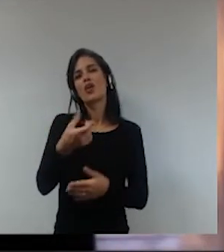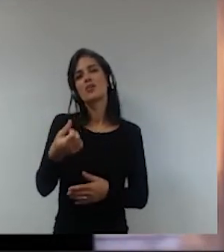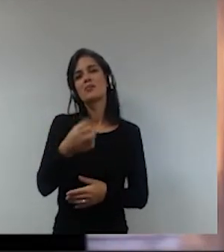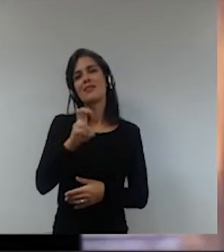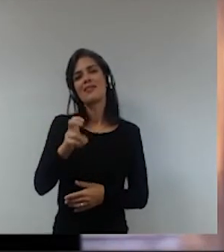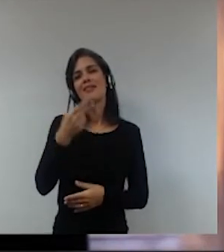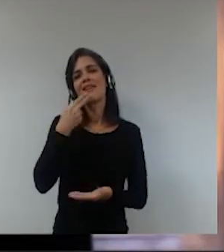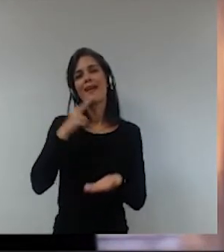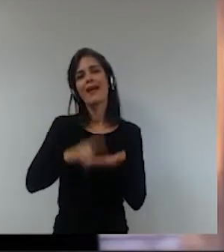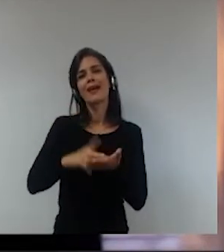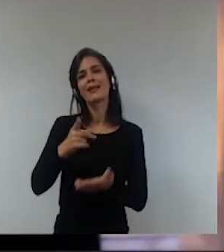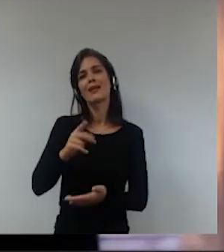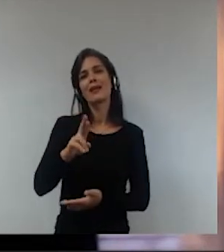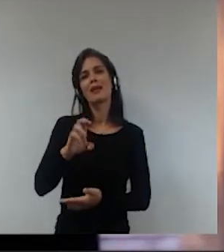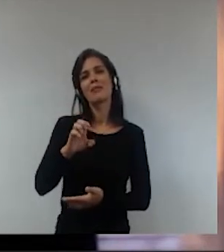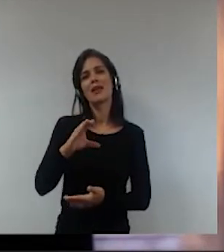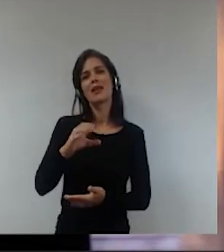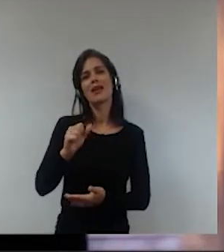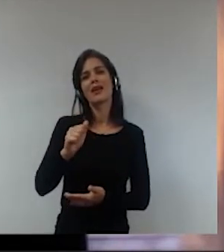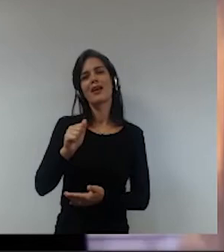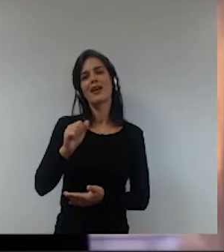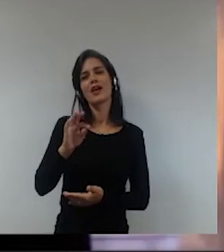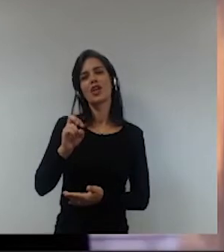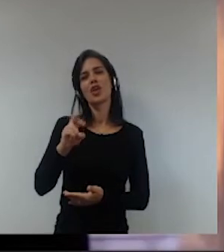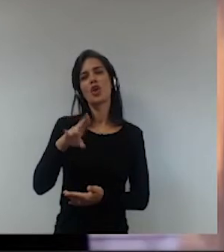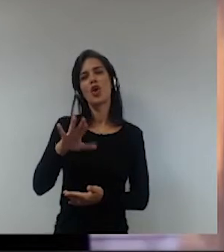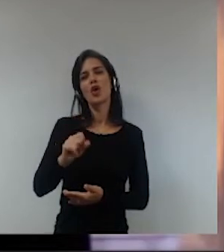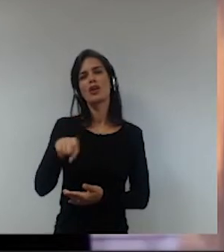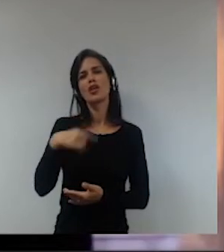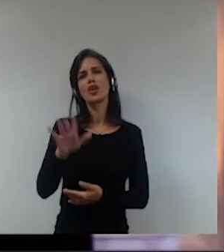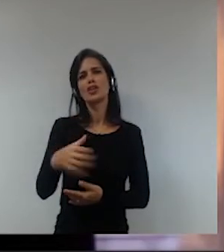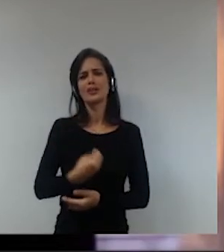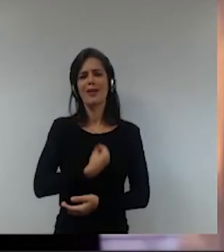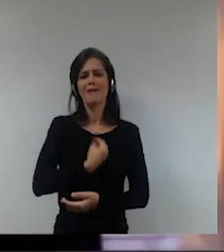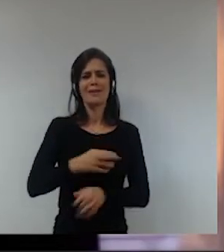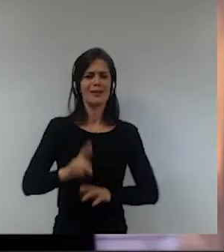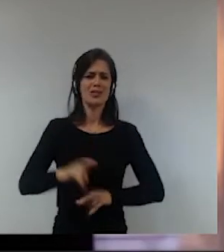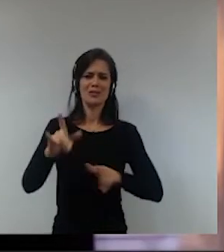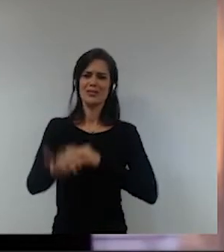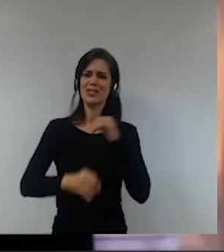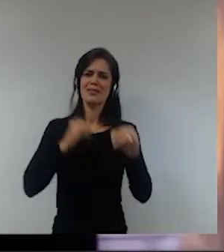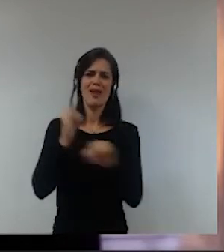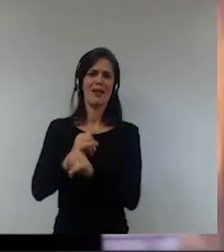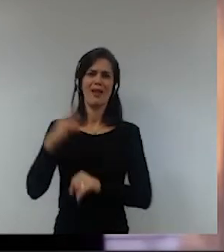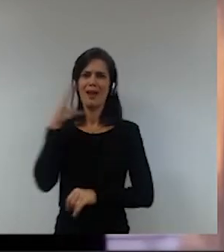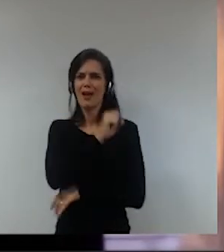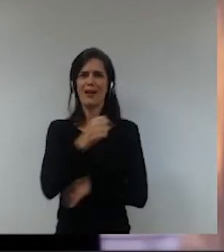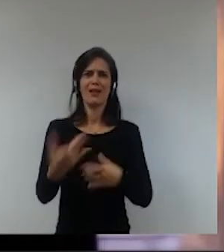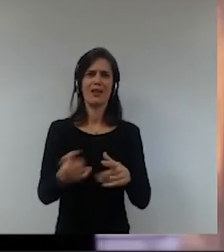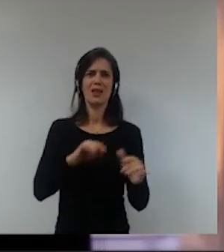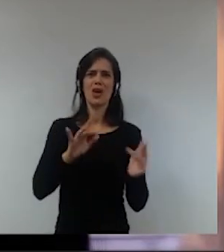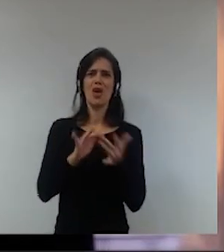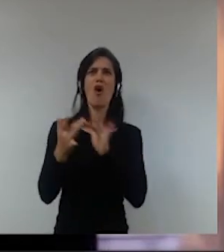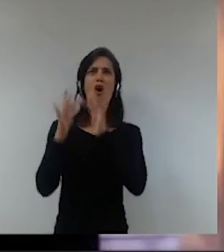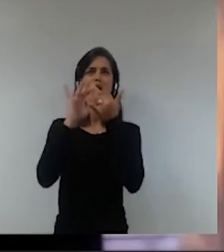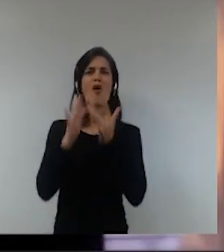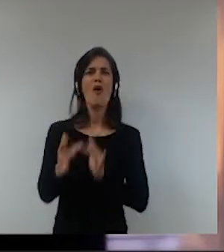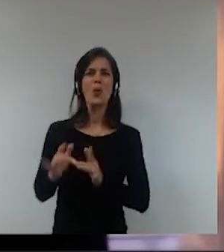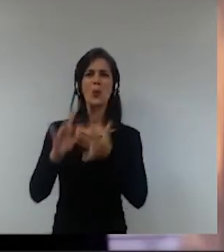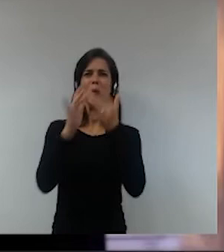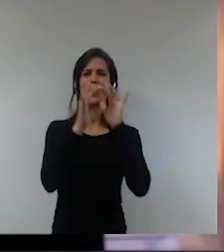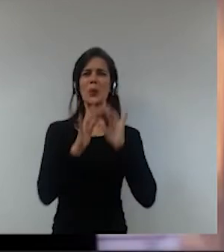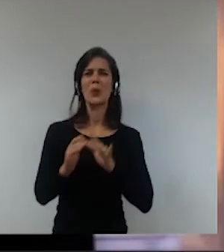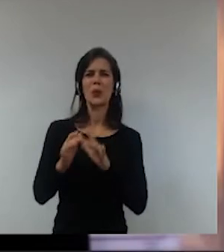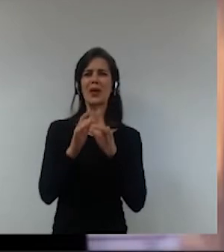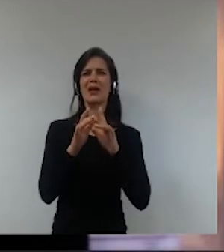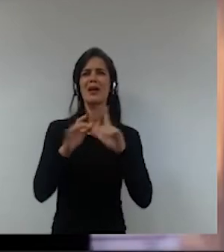estamos na era da internet 2.0, internet das coisas, em que nos conectamos por diversas